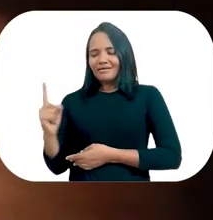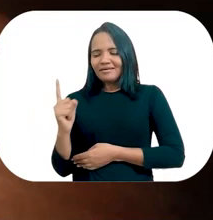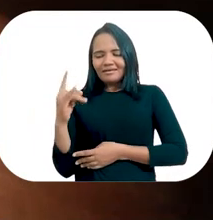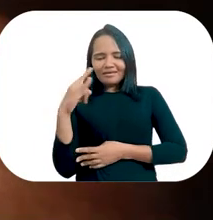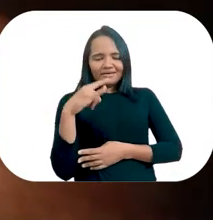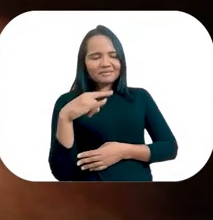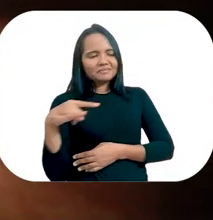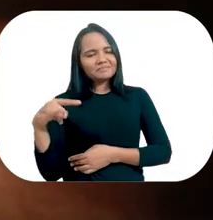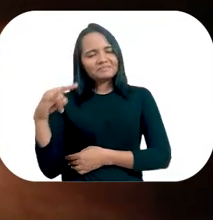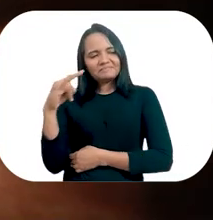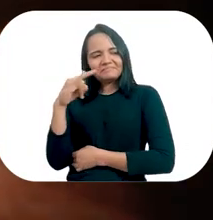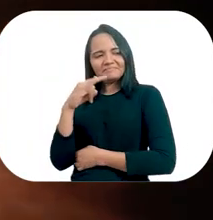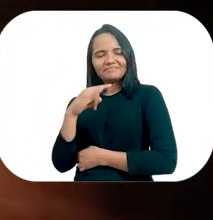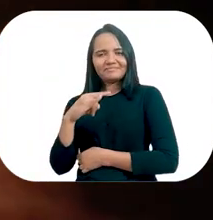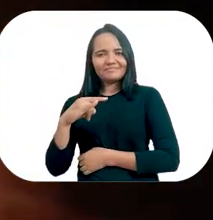Avassaladora,